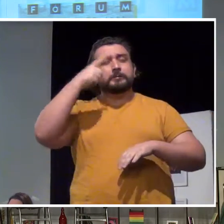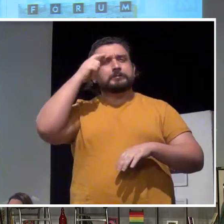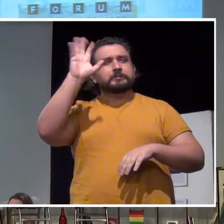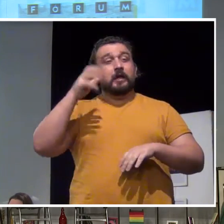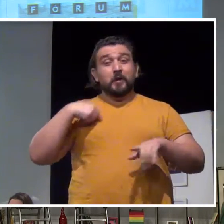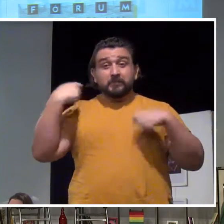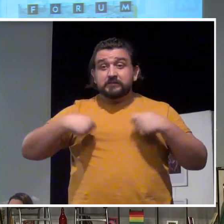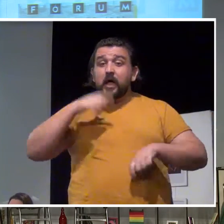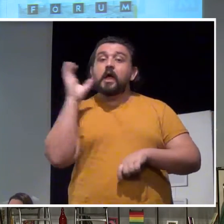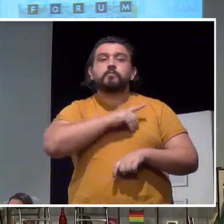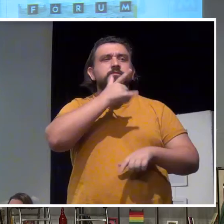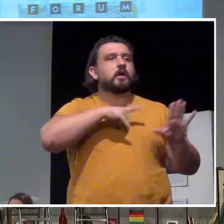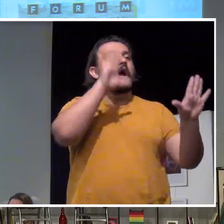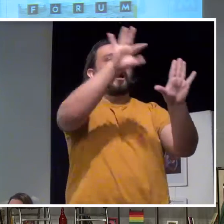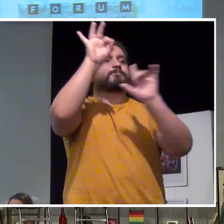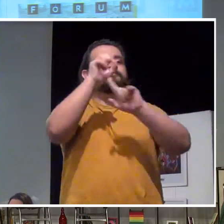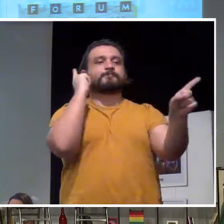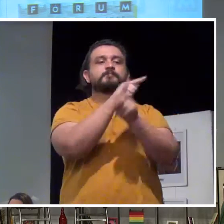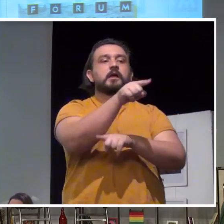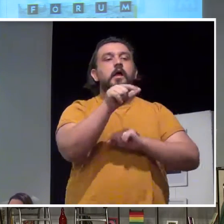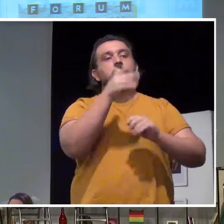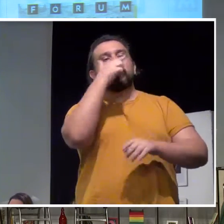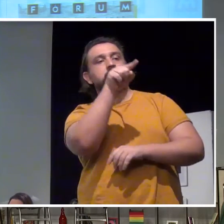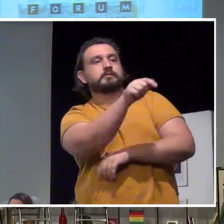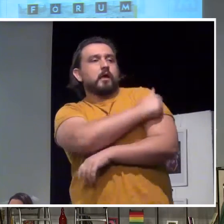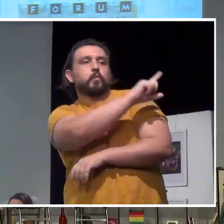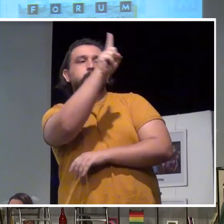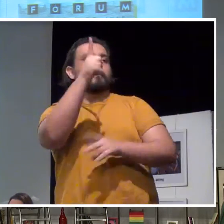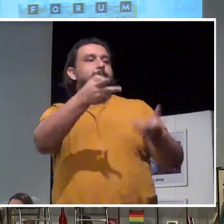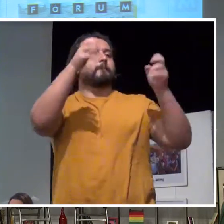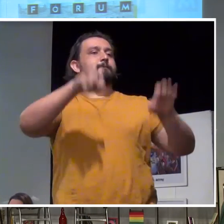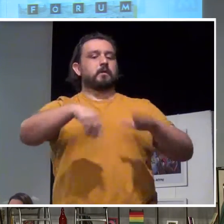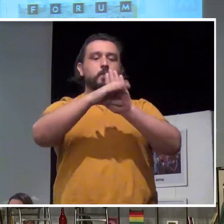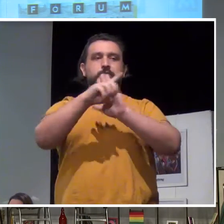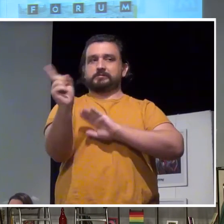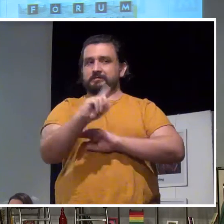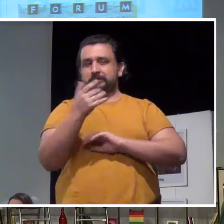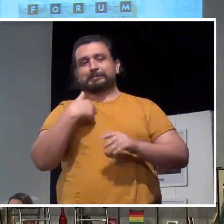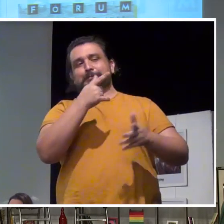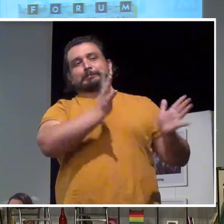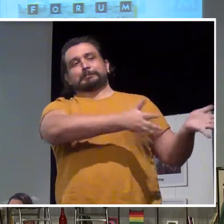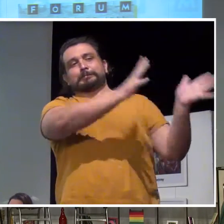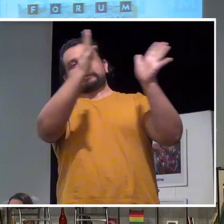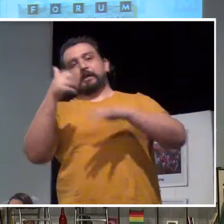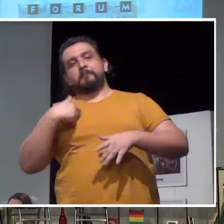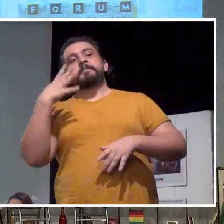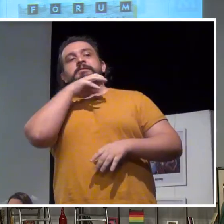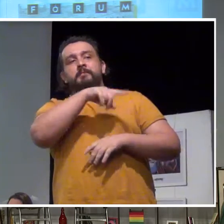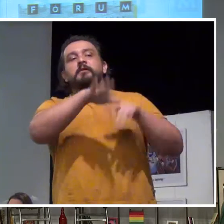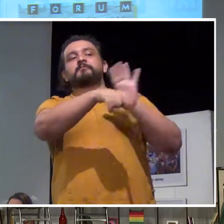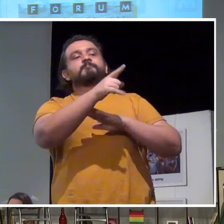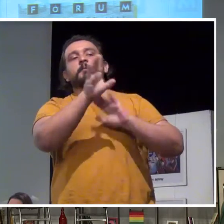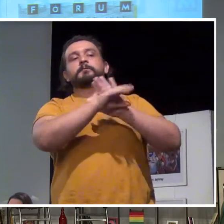rápido, detectar onde o meu aluno não estava se apropriando adequadamente dos conceitos. Por mais que os intérpretes